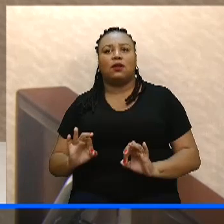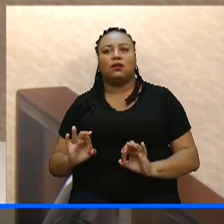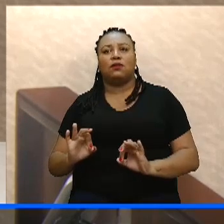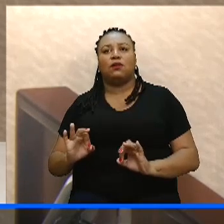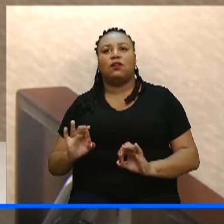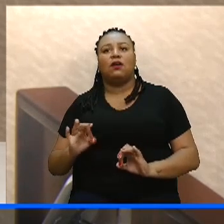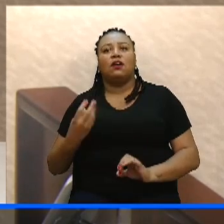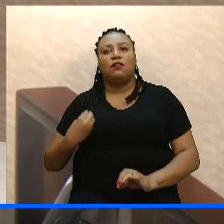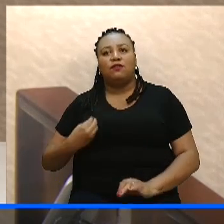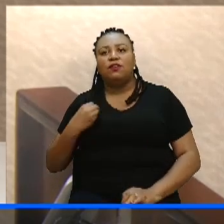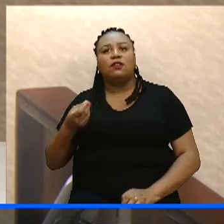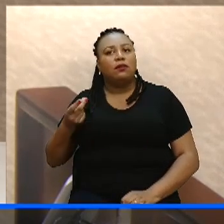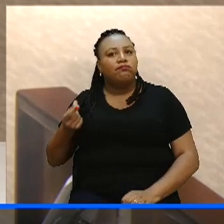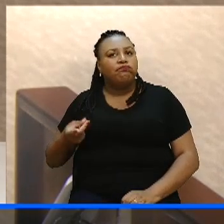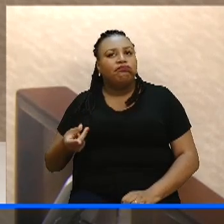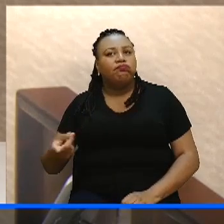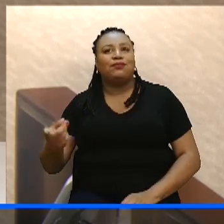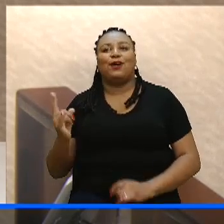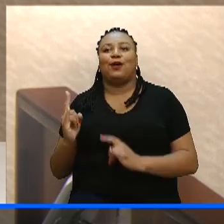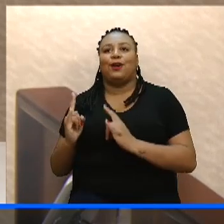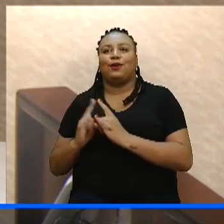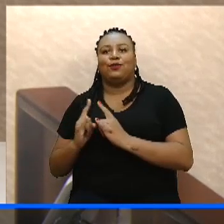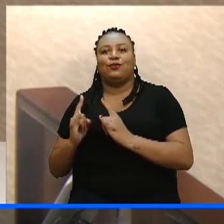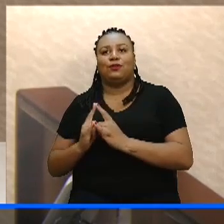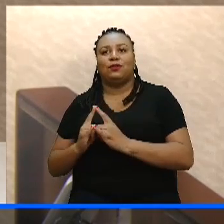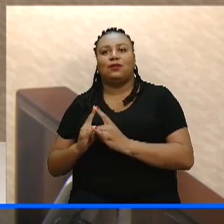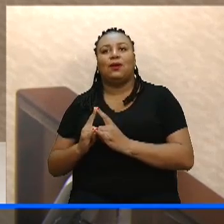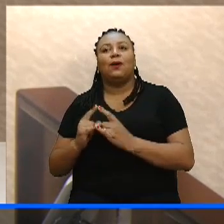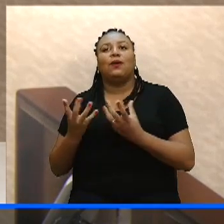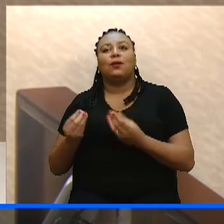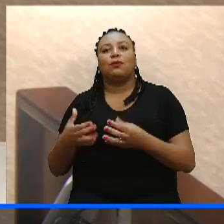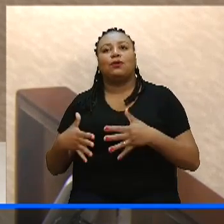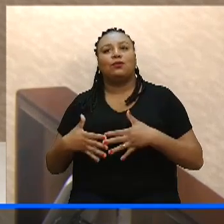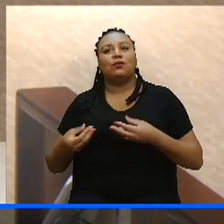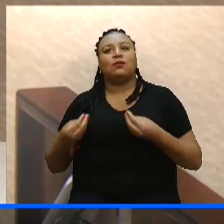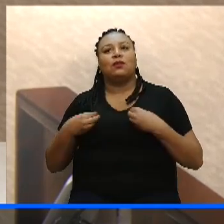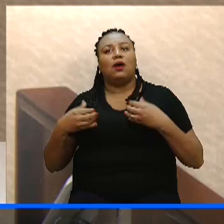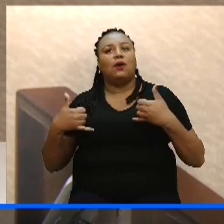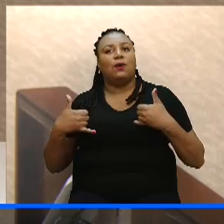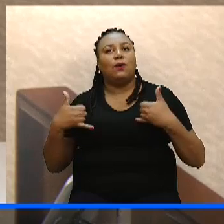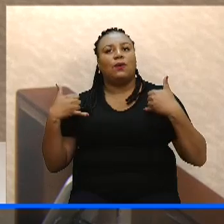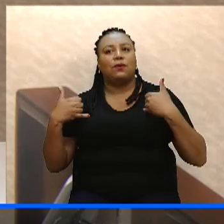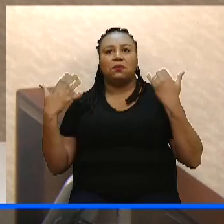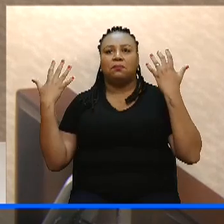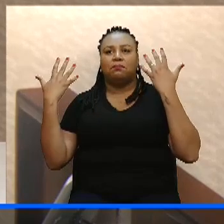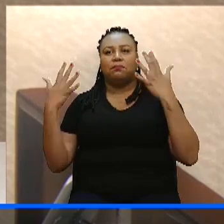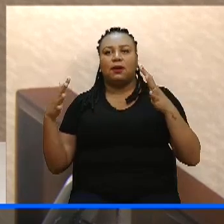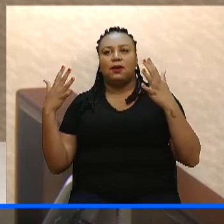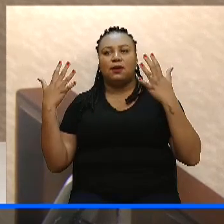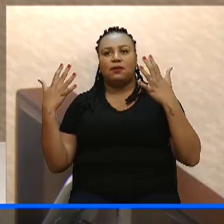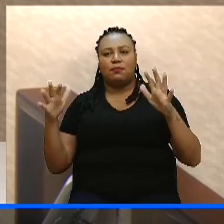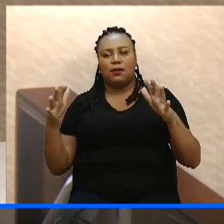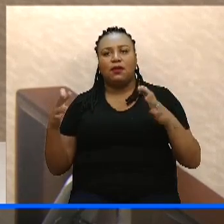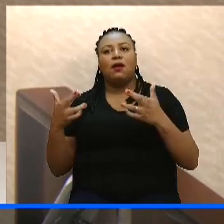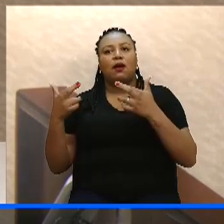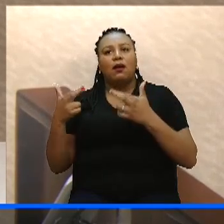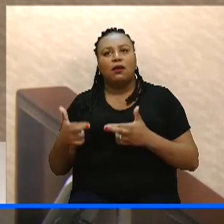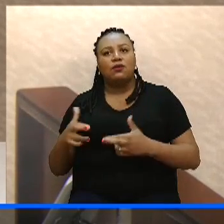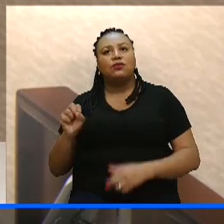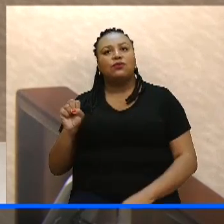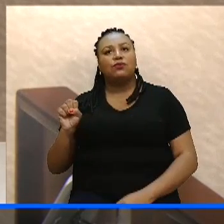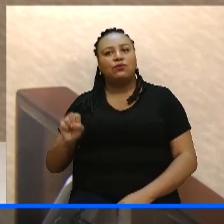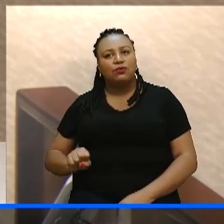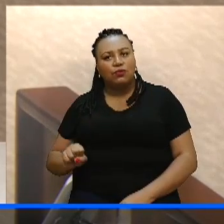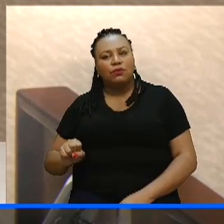vida longa a esta entidade que tanto nos orgulha parabéns a zona sul